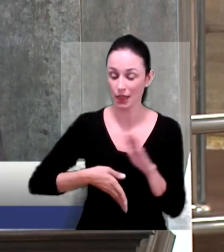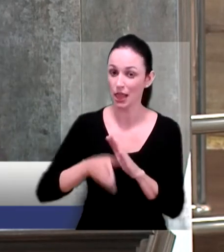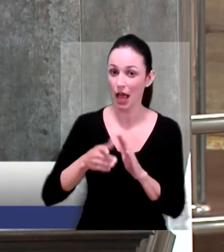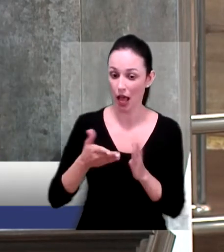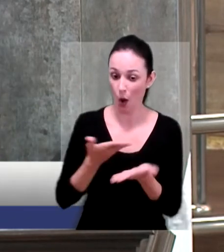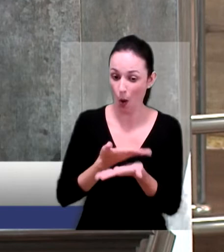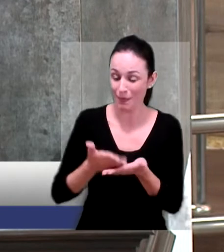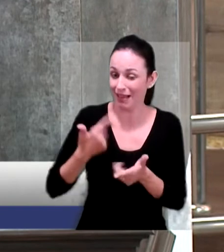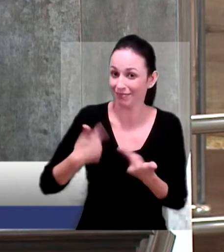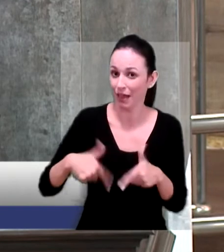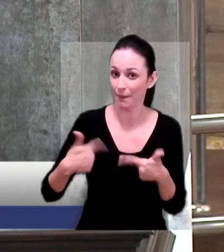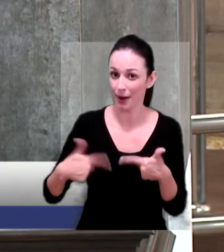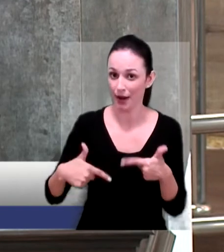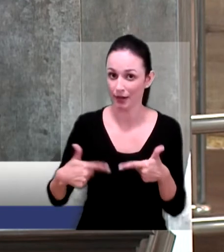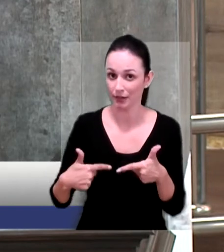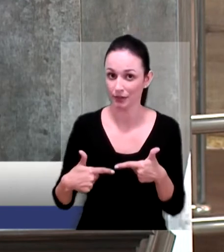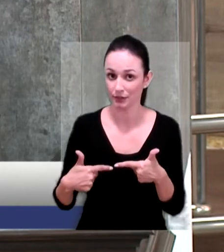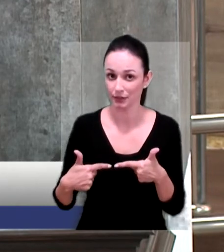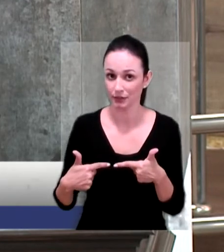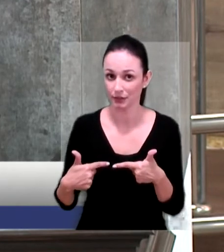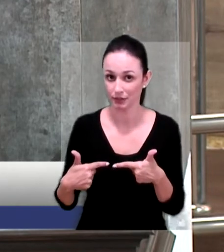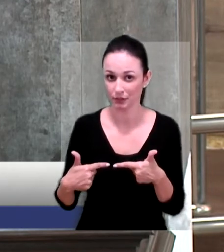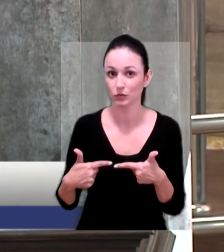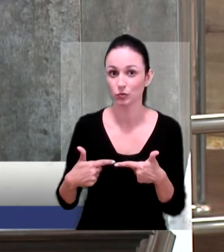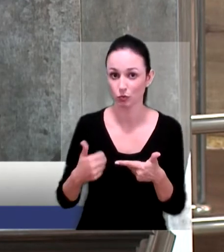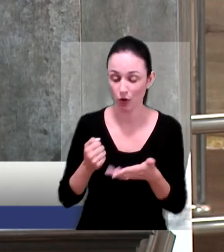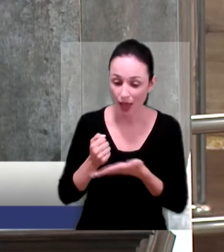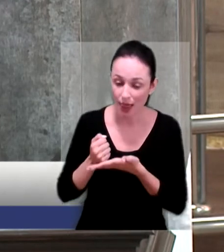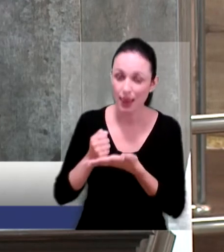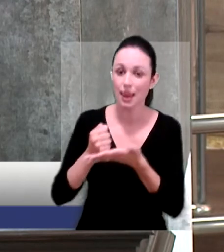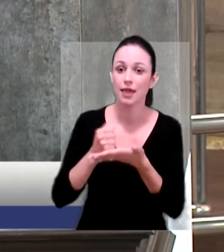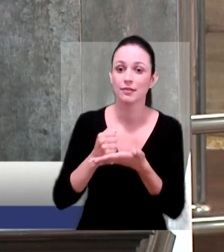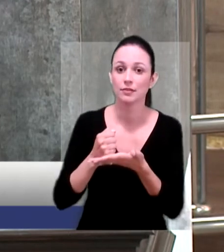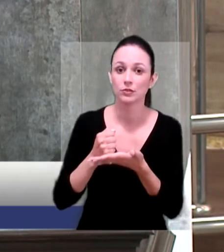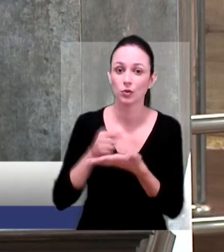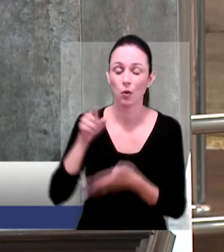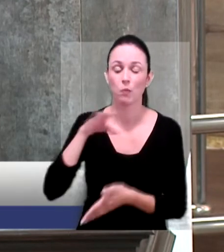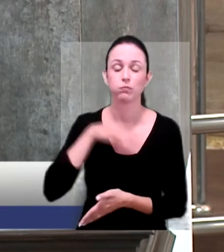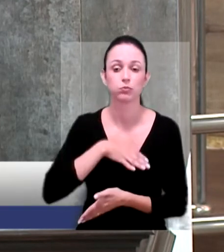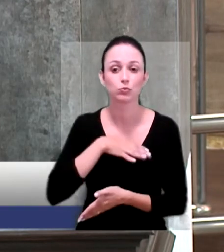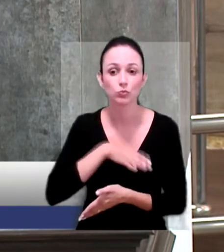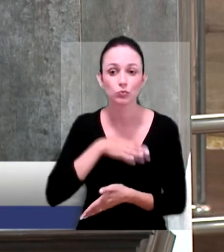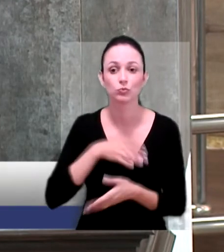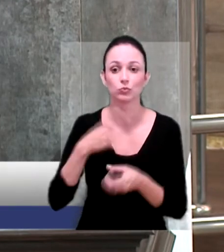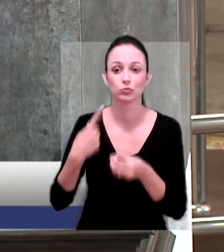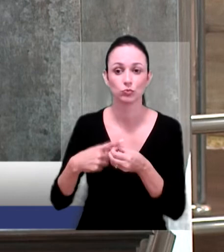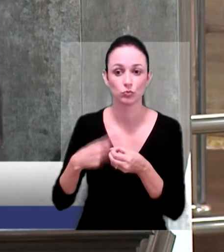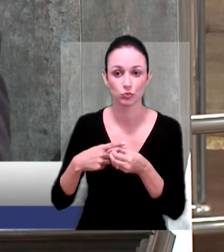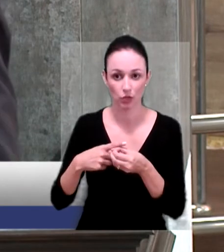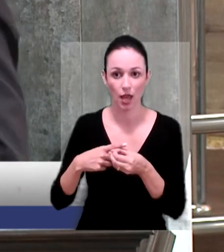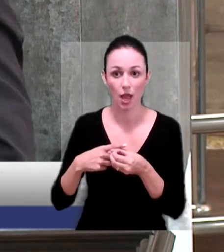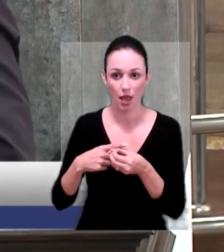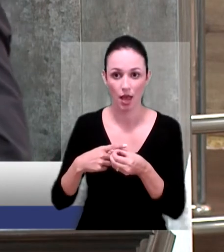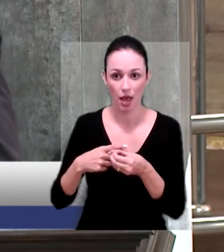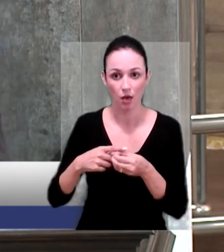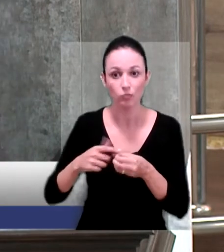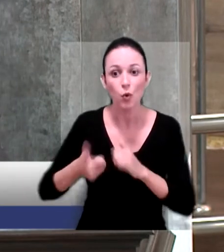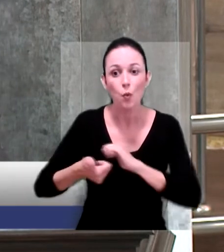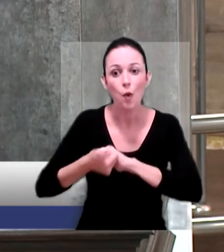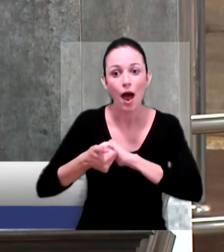nós entramos para levar a todos de Potunduva e do nosso município uma qualidade de vida melhor a todos. Então, só um